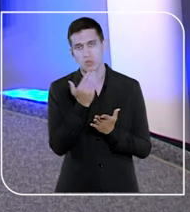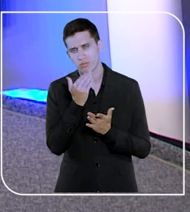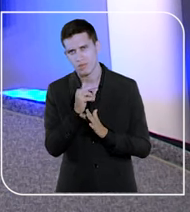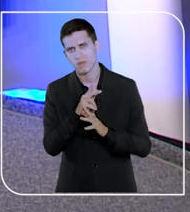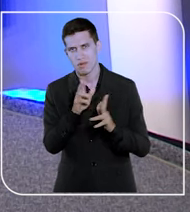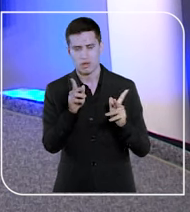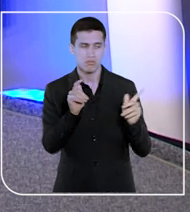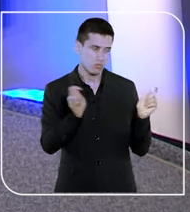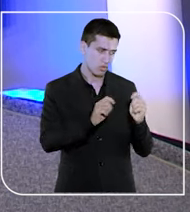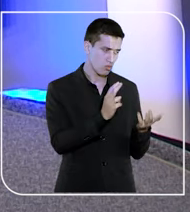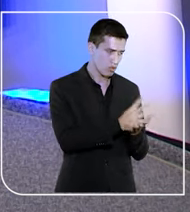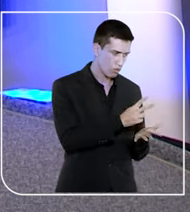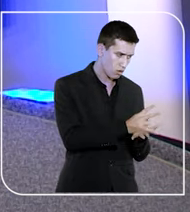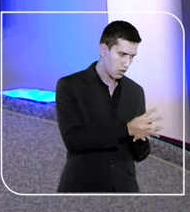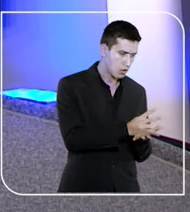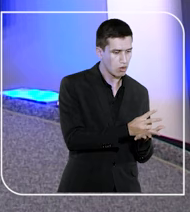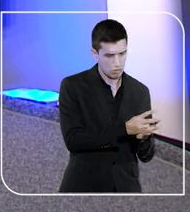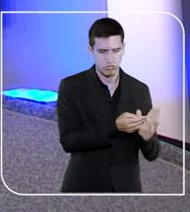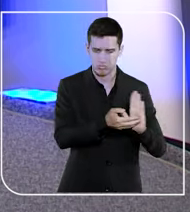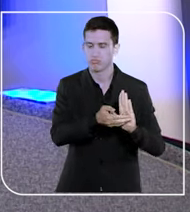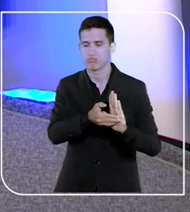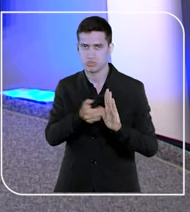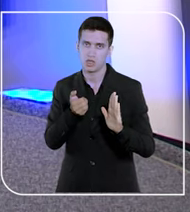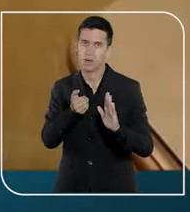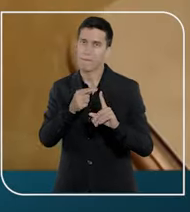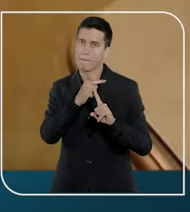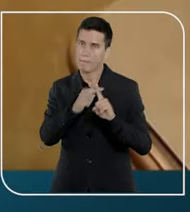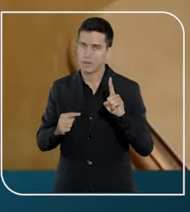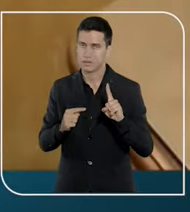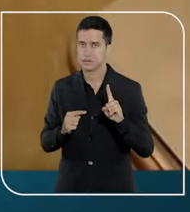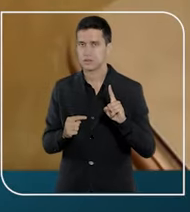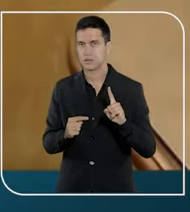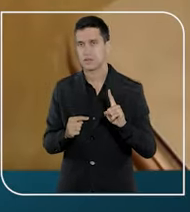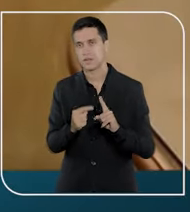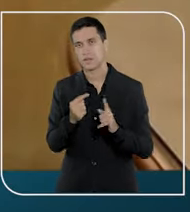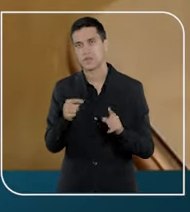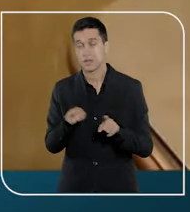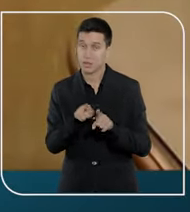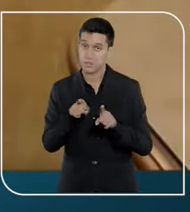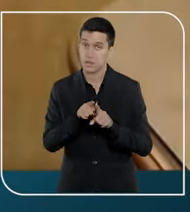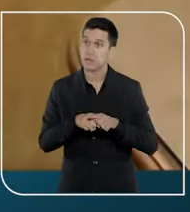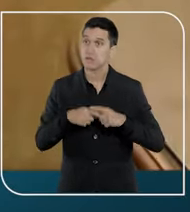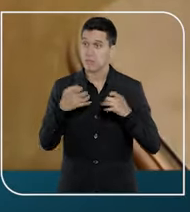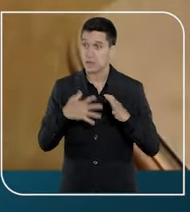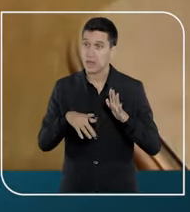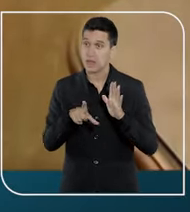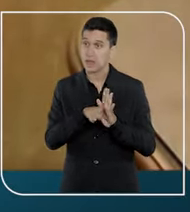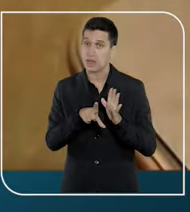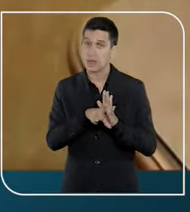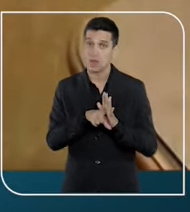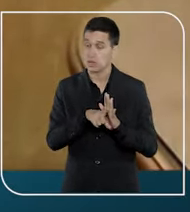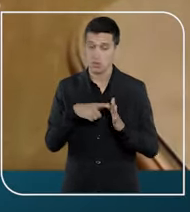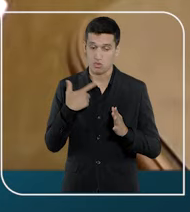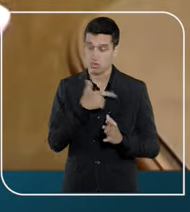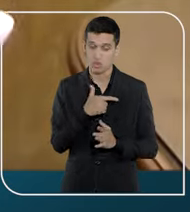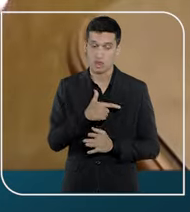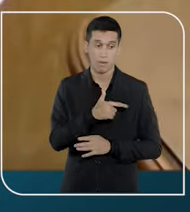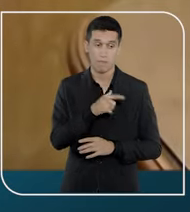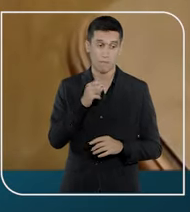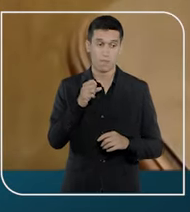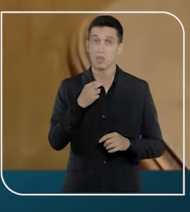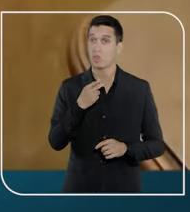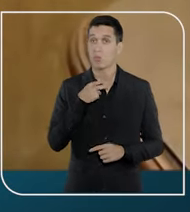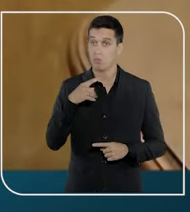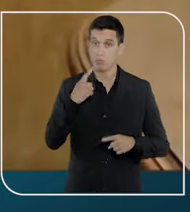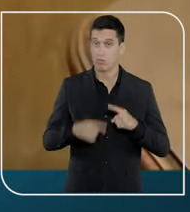decisão recente diz que a lei não veda que seja feita essa mitigação. E existe